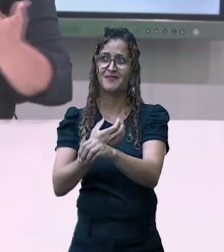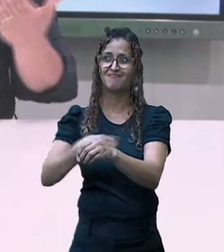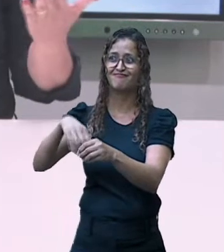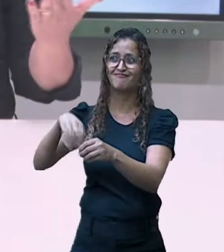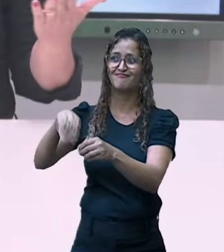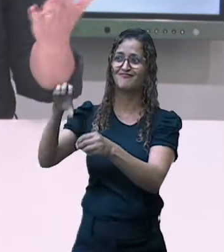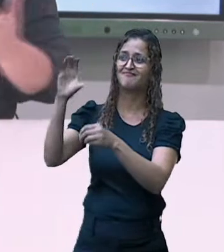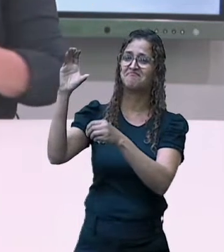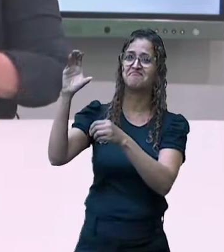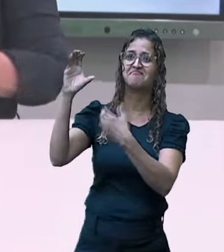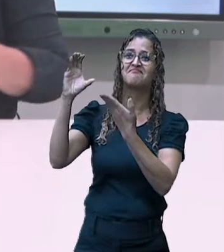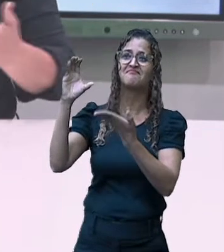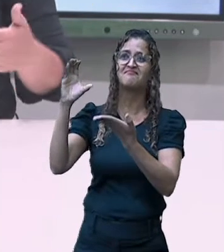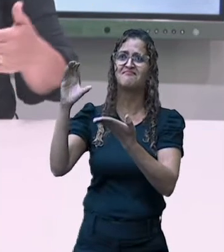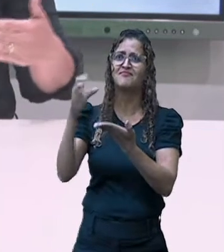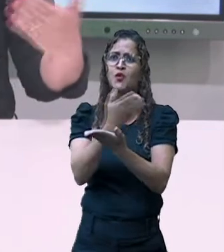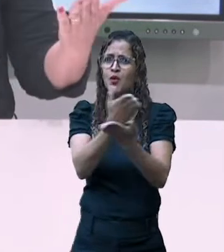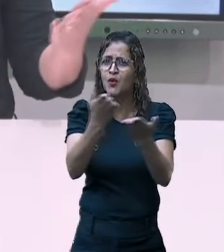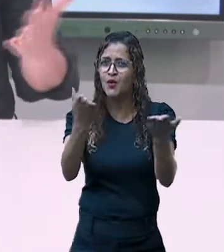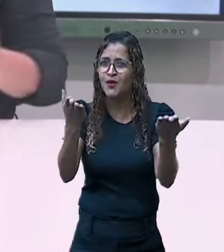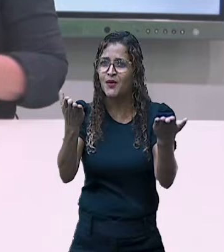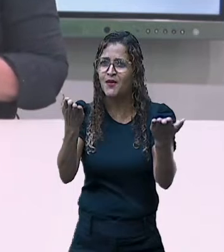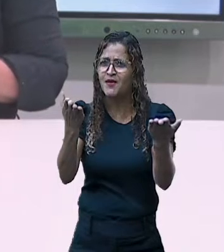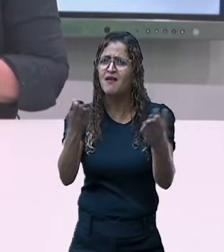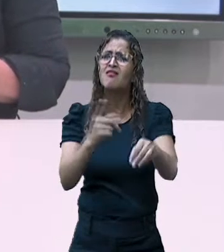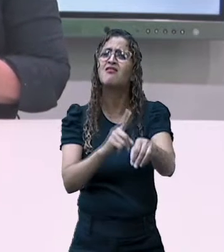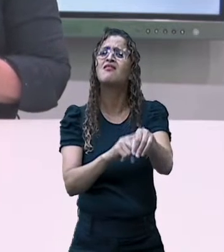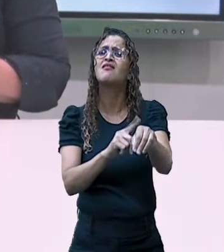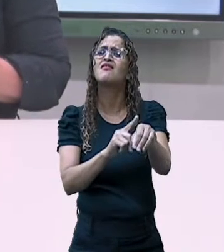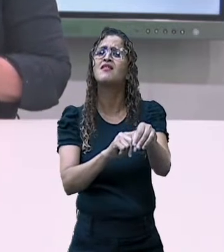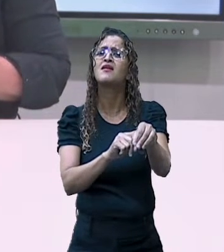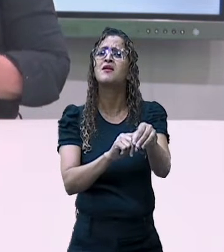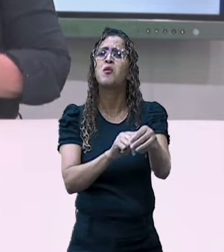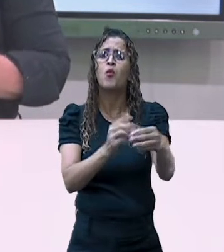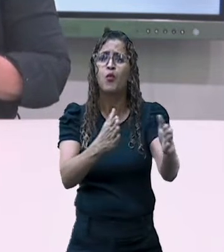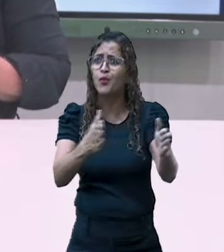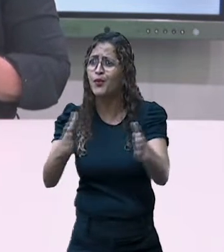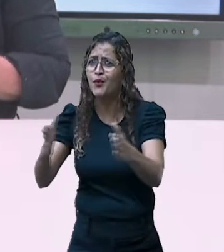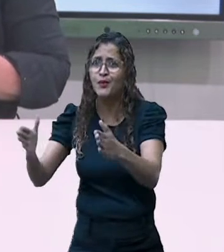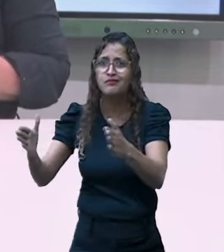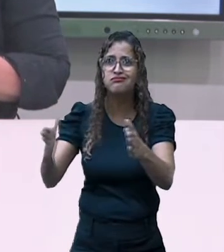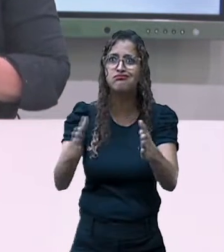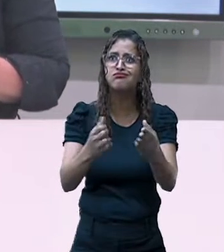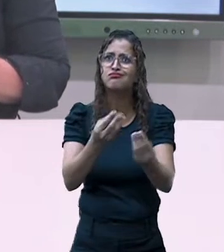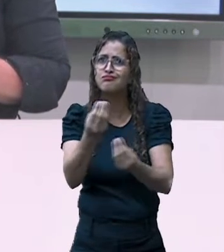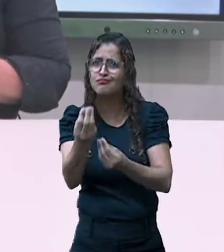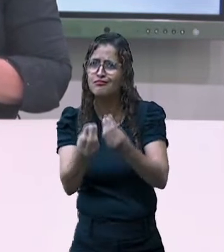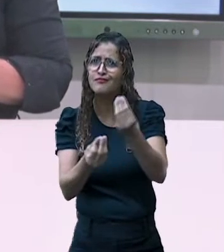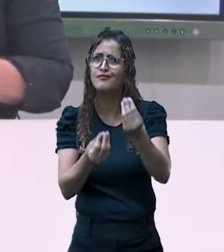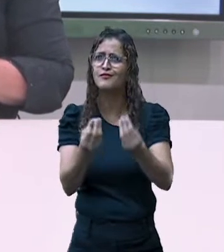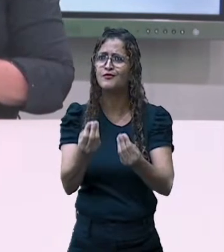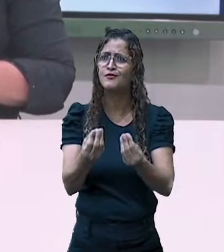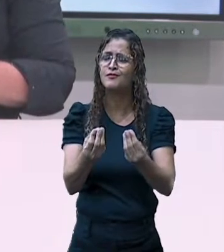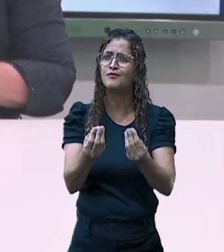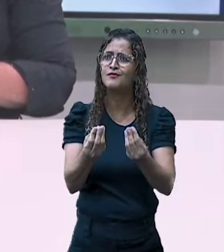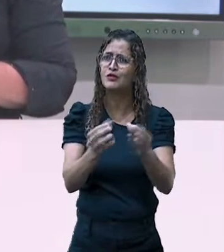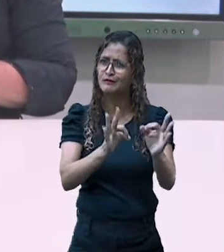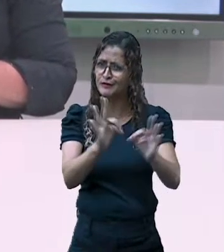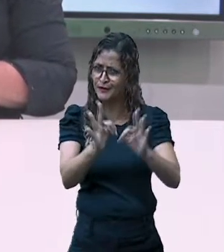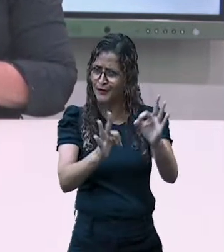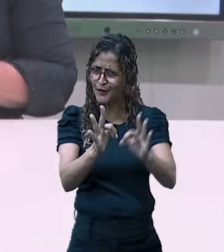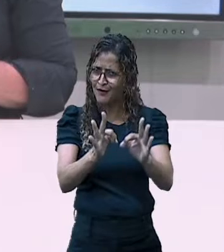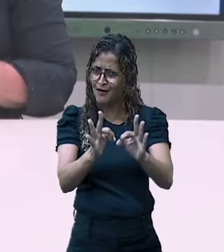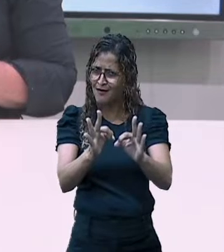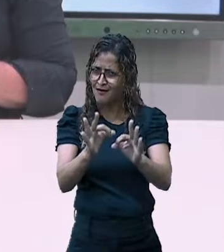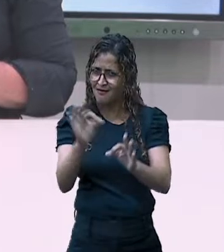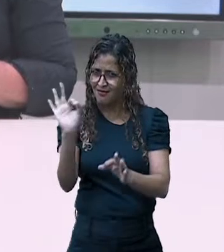aí, como está sendo o seu tempo aí? Você está curtindo bastante as nossas aulas? Estão prestando